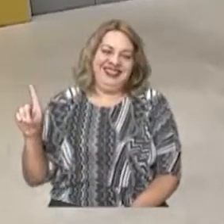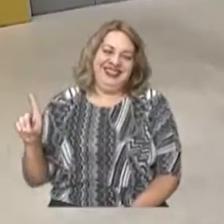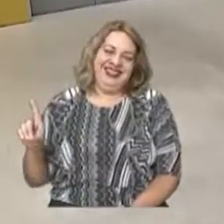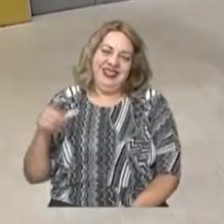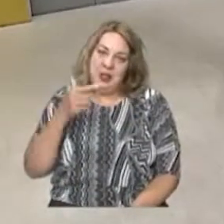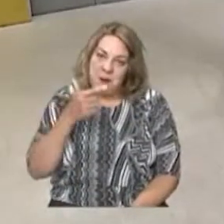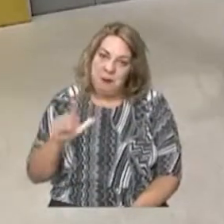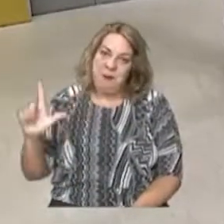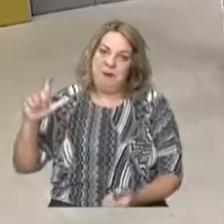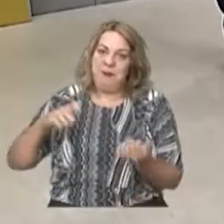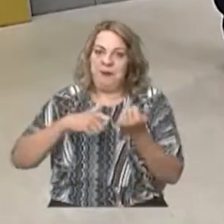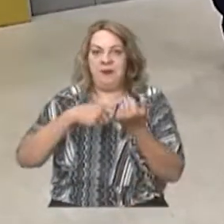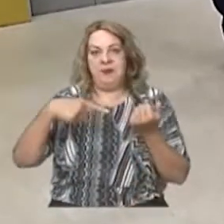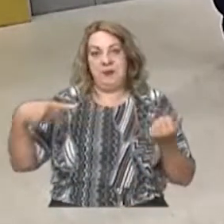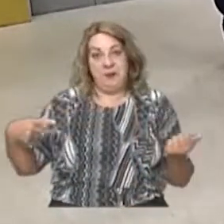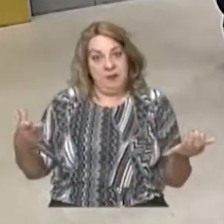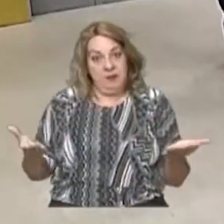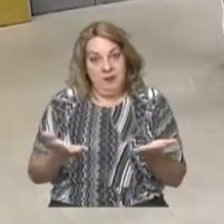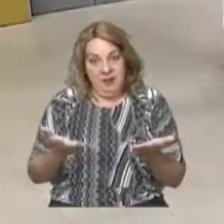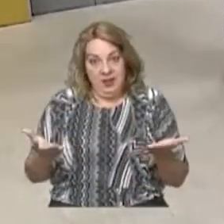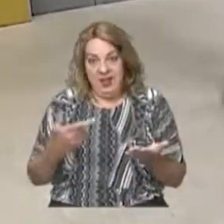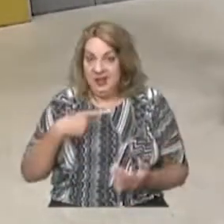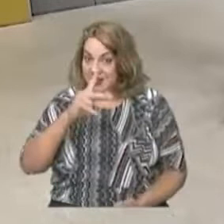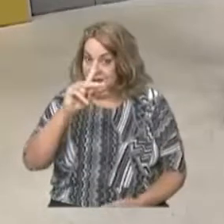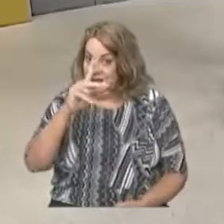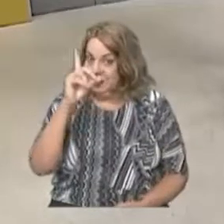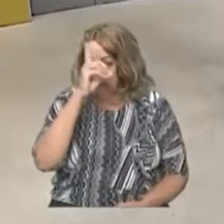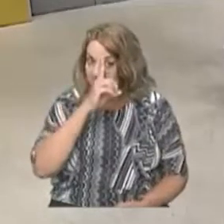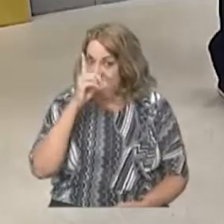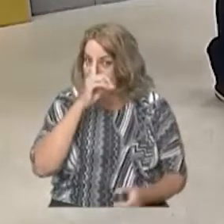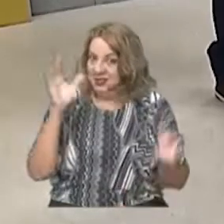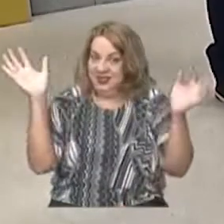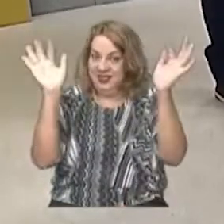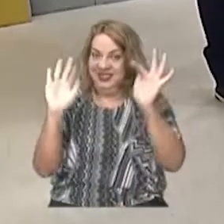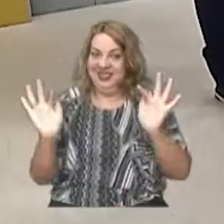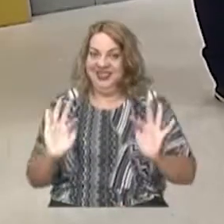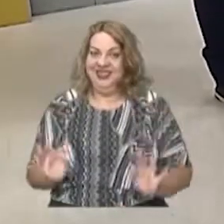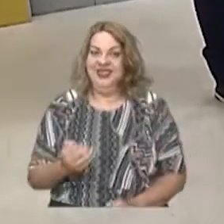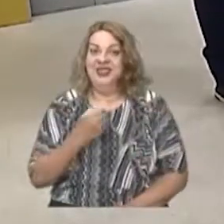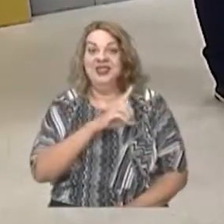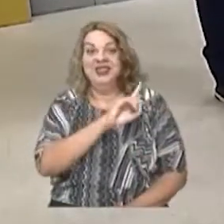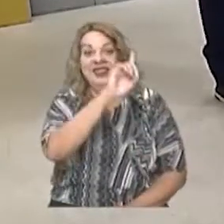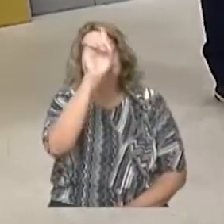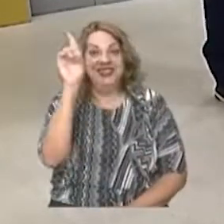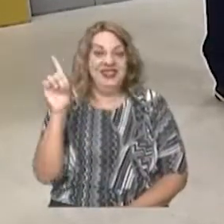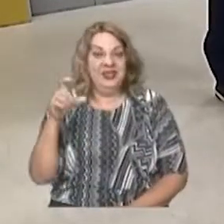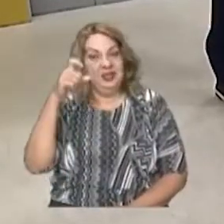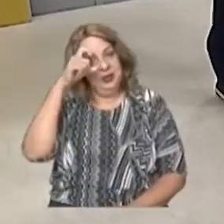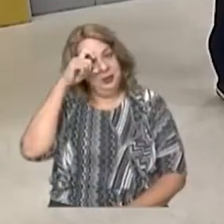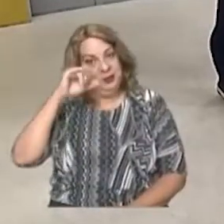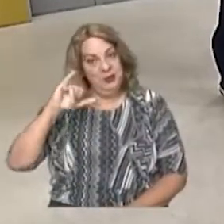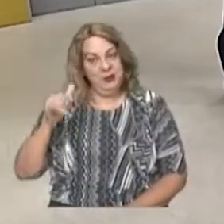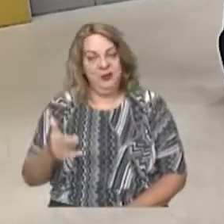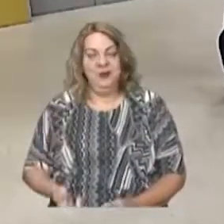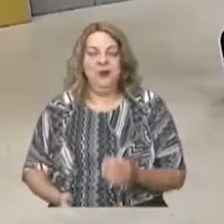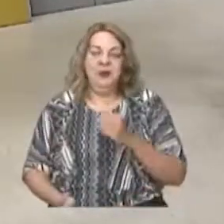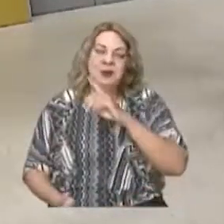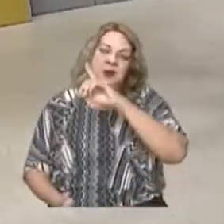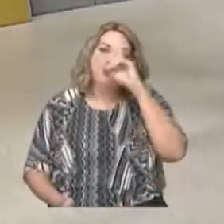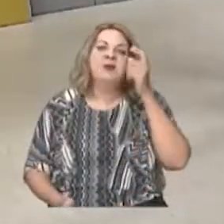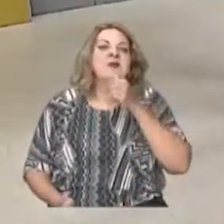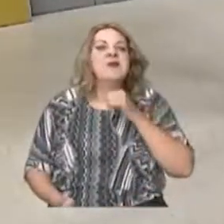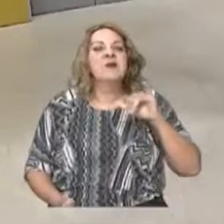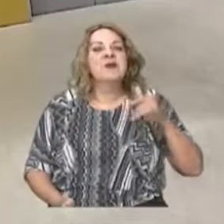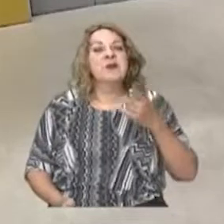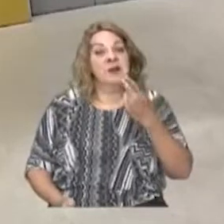Mais um Caju Cap começando para alegrar o seu domingo. Bom dia, meu amigo Júnior Verciani. Bom dia, Jaque. Bom dia para